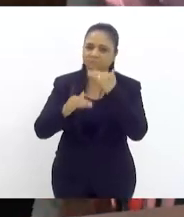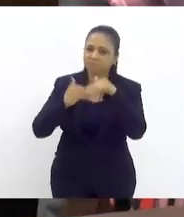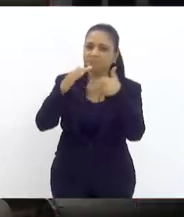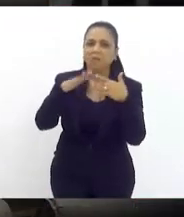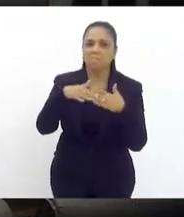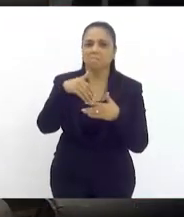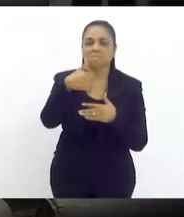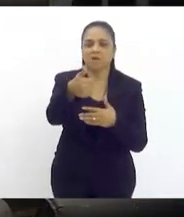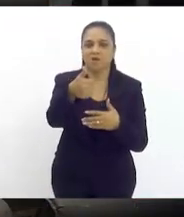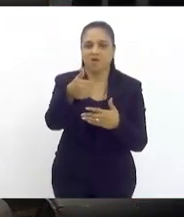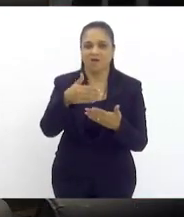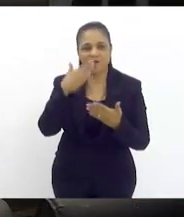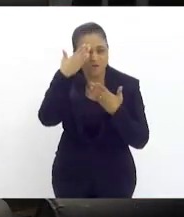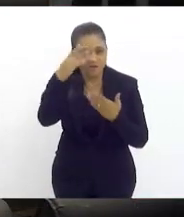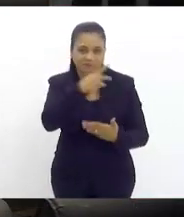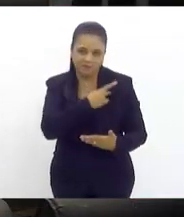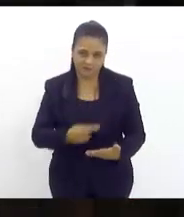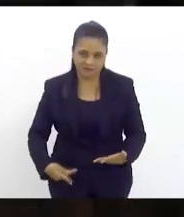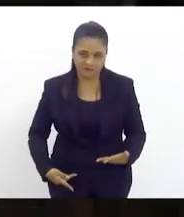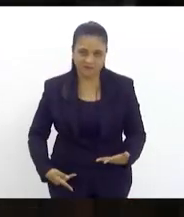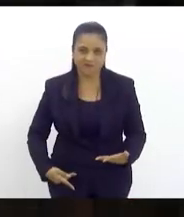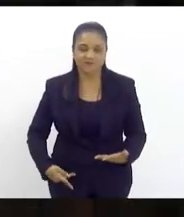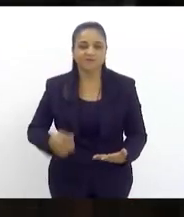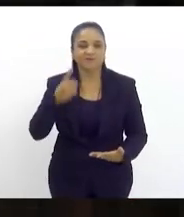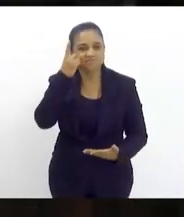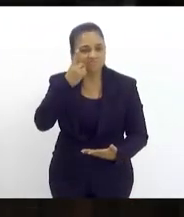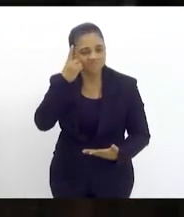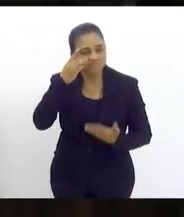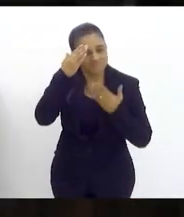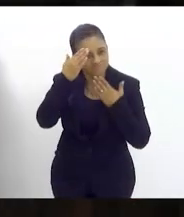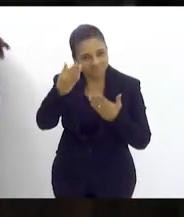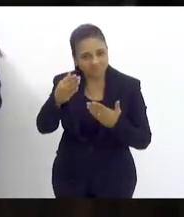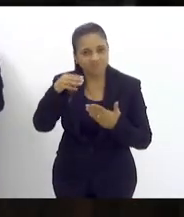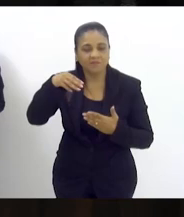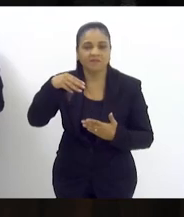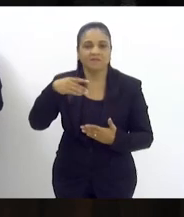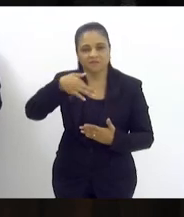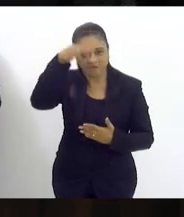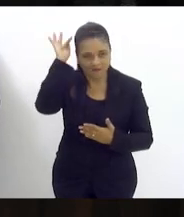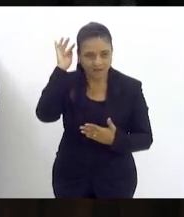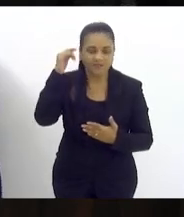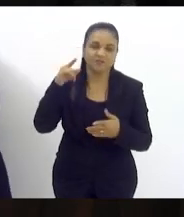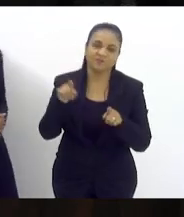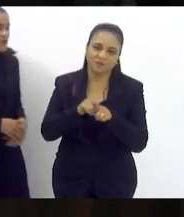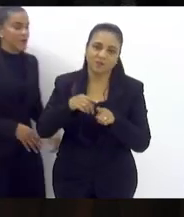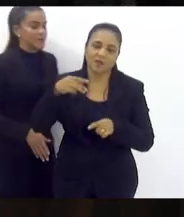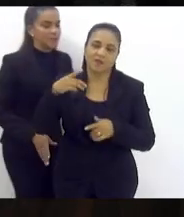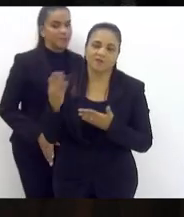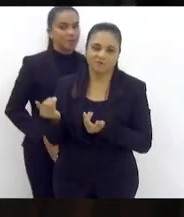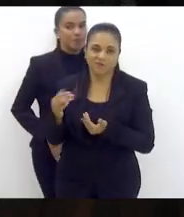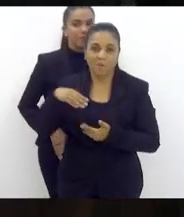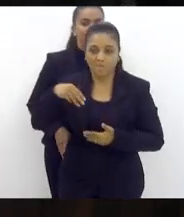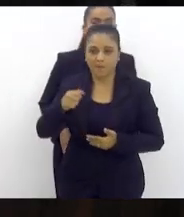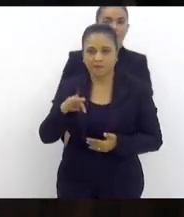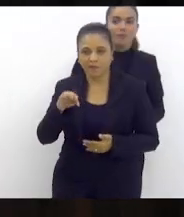Muito obrigado, presidente. Obrigado, deputado Fred. Obrigado, Matheus, presente também. Anuncio, incluído na ordem do dia, de acordo com o